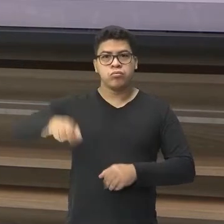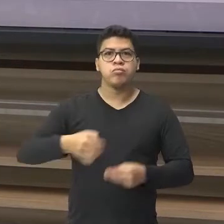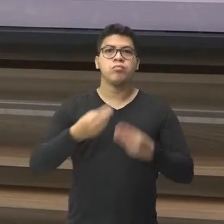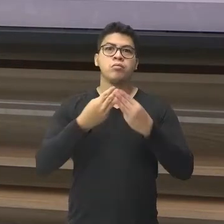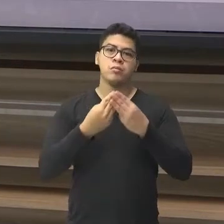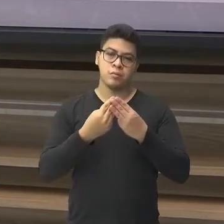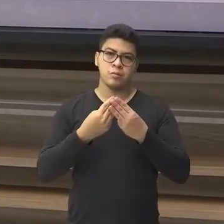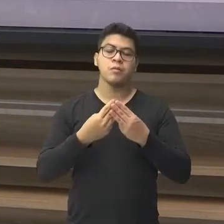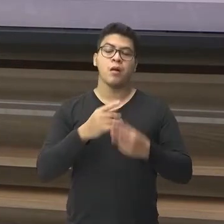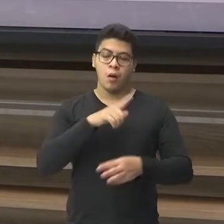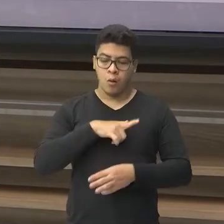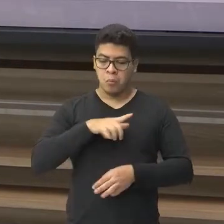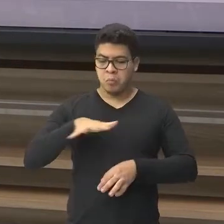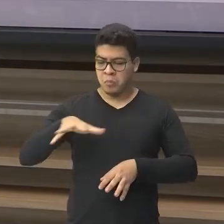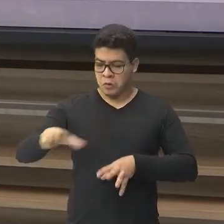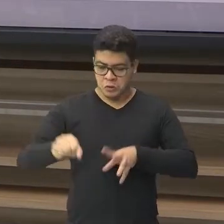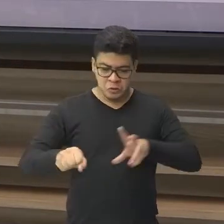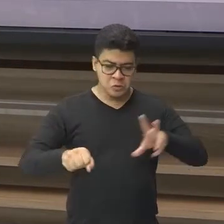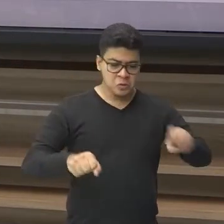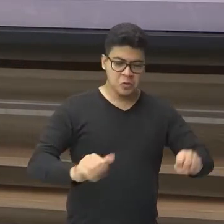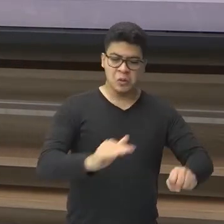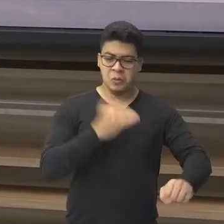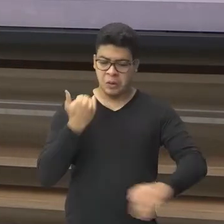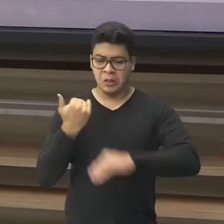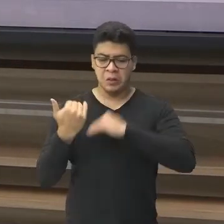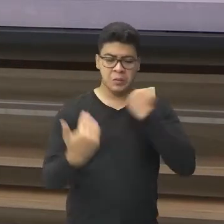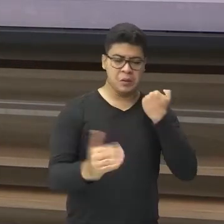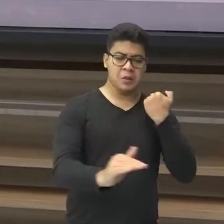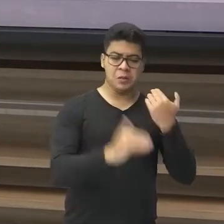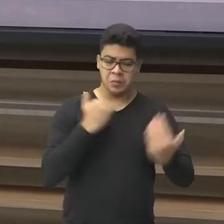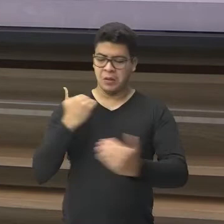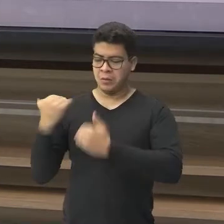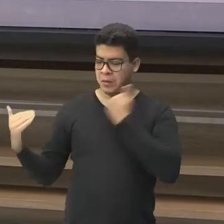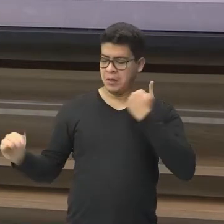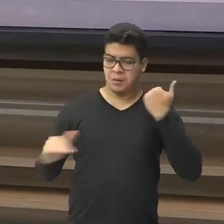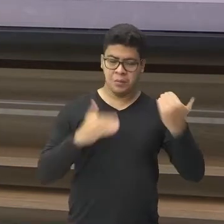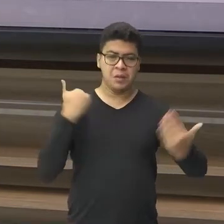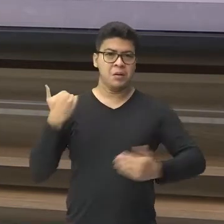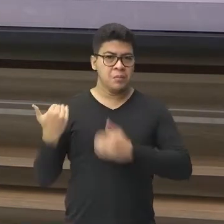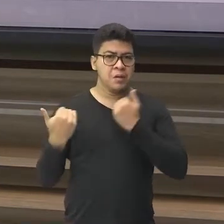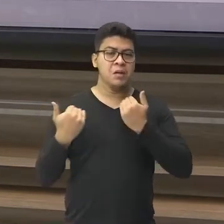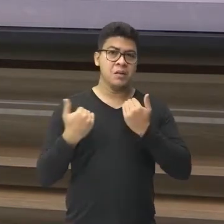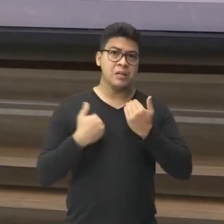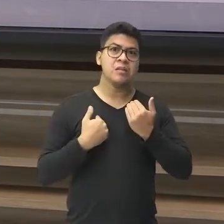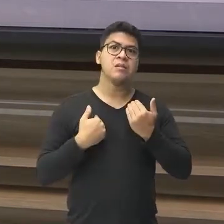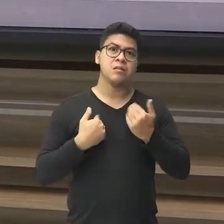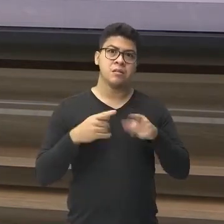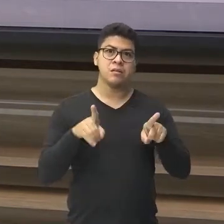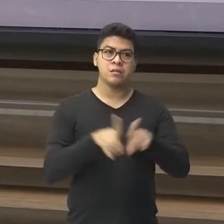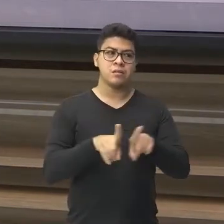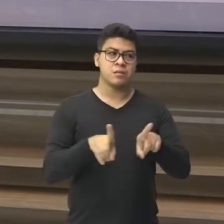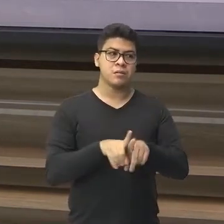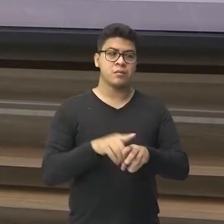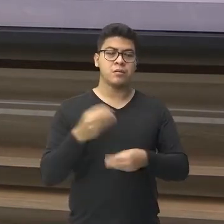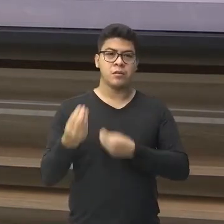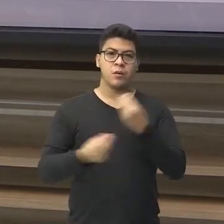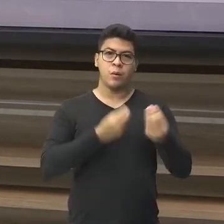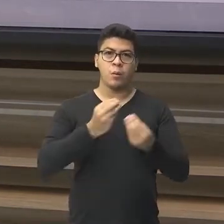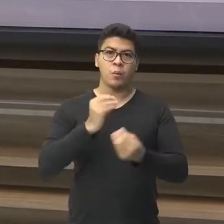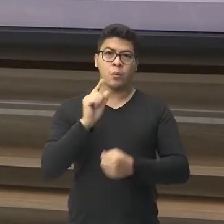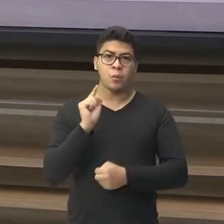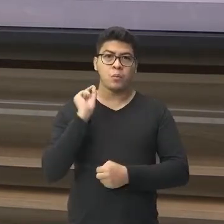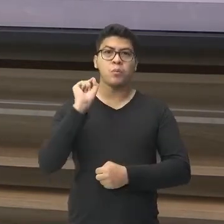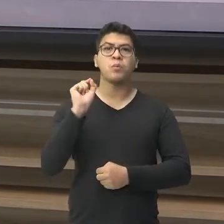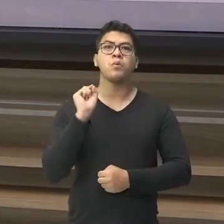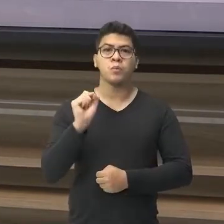de concentração. Então eles vão ali intensificando mais que nunca os trabalhos dentro das fábricas de morte à medida que eles vão